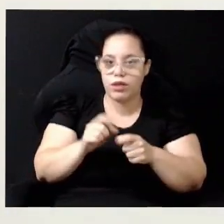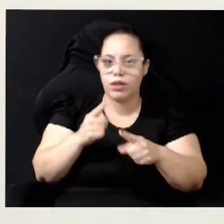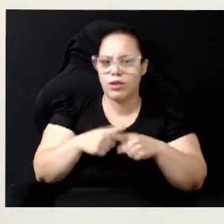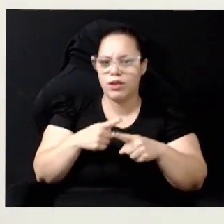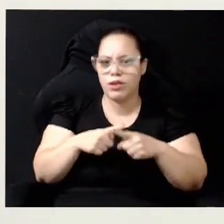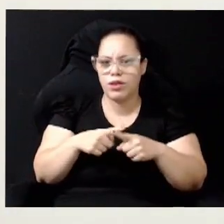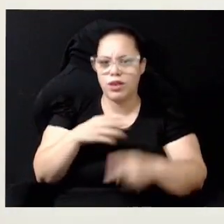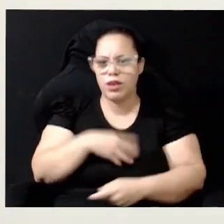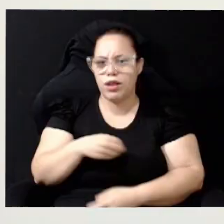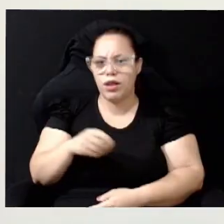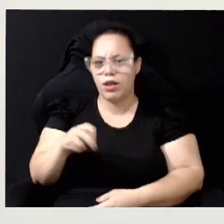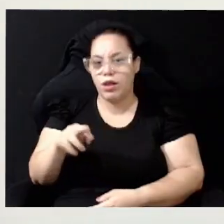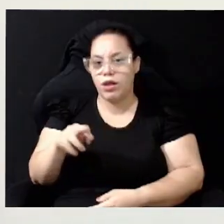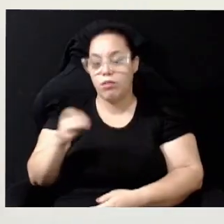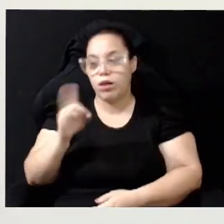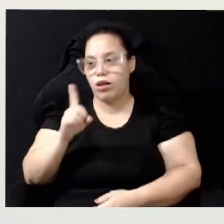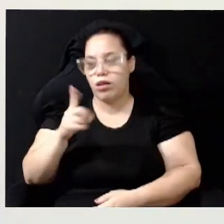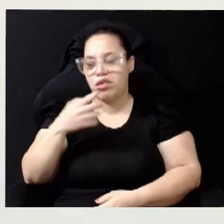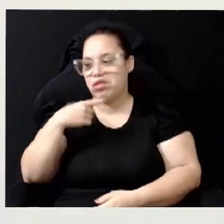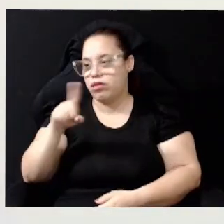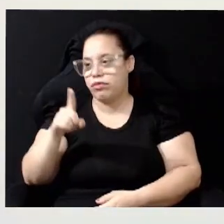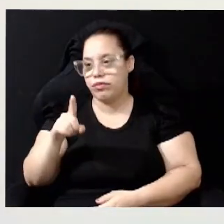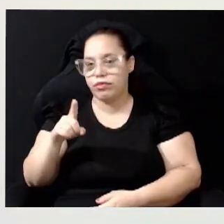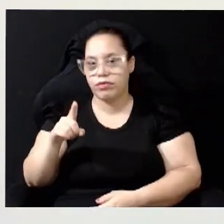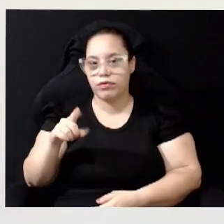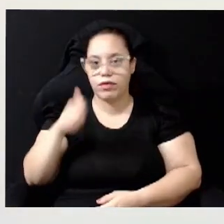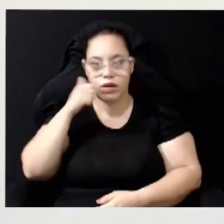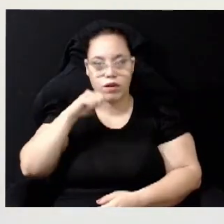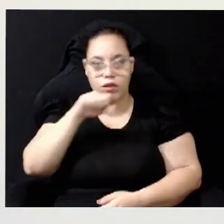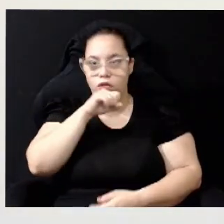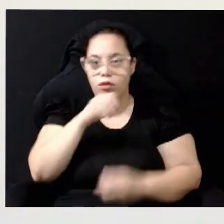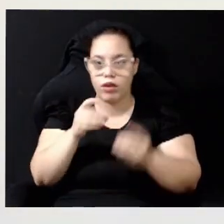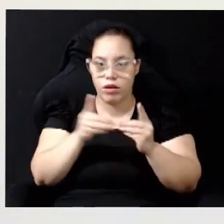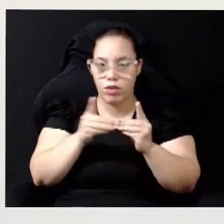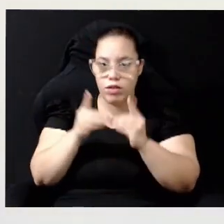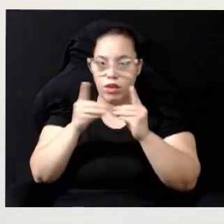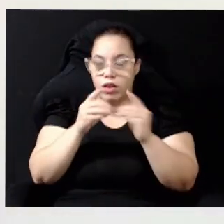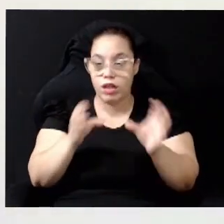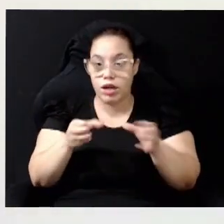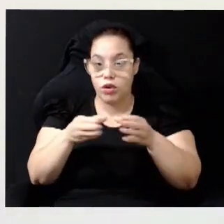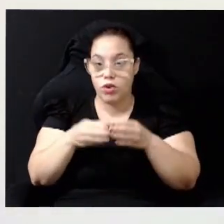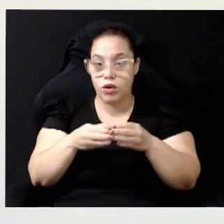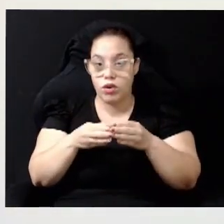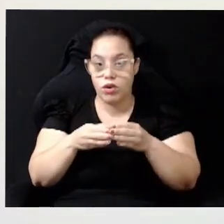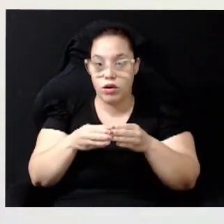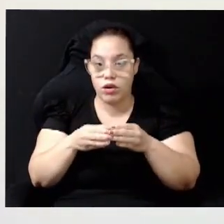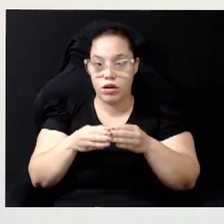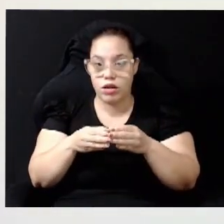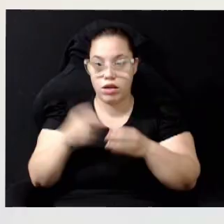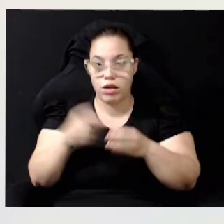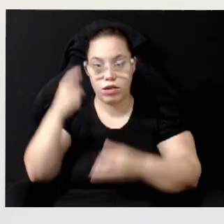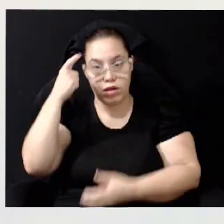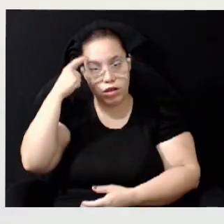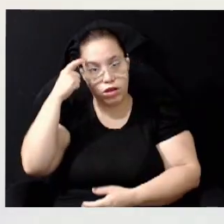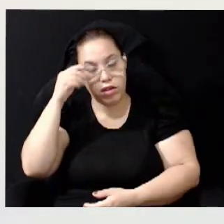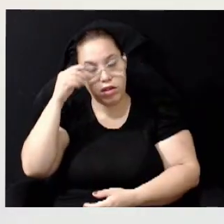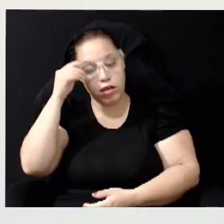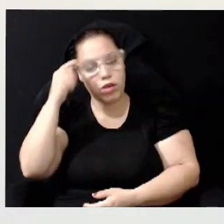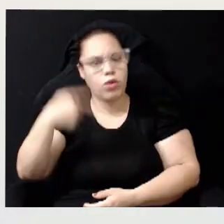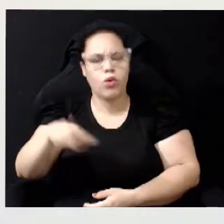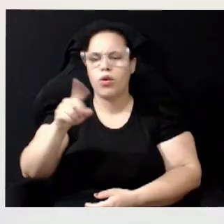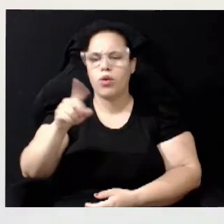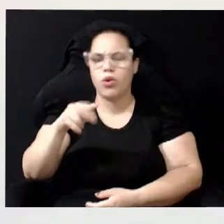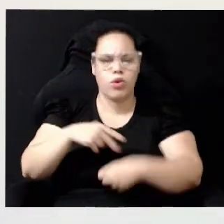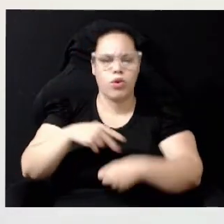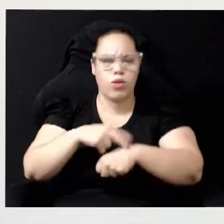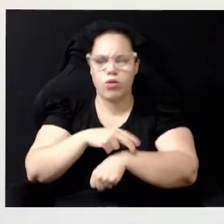medo, meu filho vai fazer birra lá, melhor não ir. Como essa mãe que eu estava atendendo nesse grupo terapêutico. Ela pensava assim: não vou